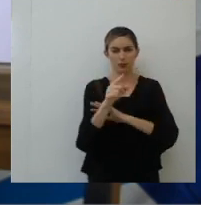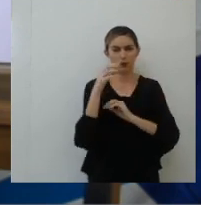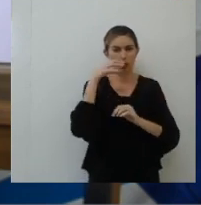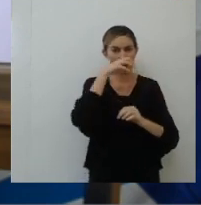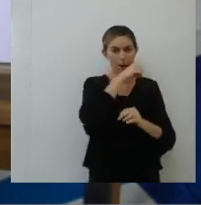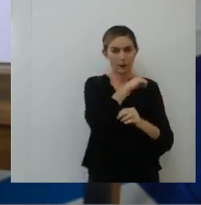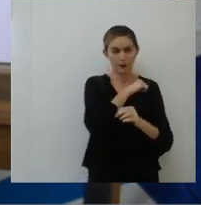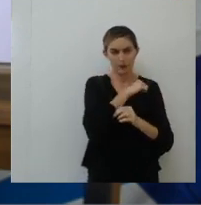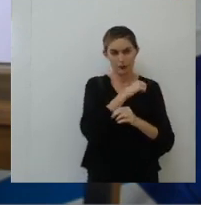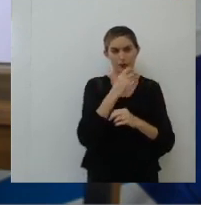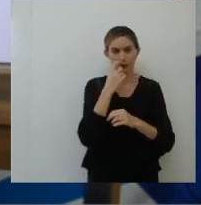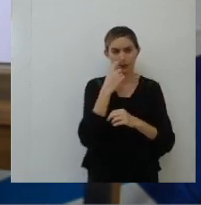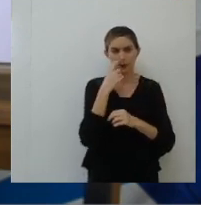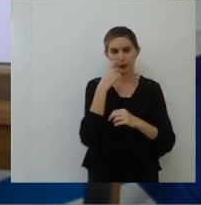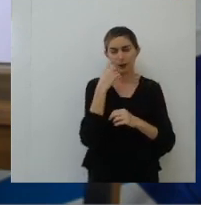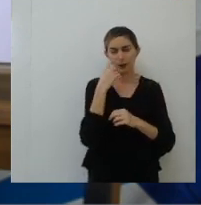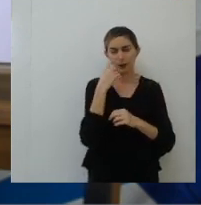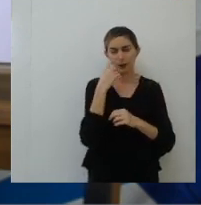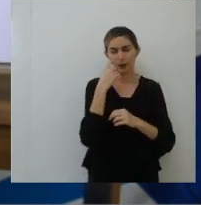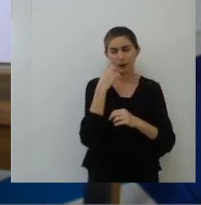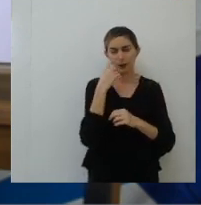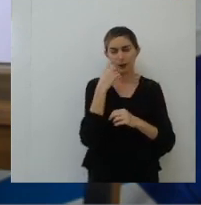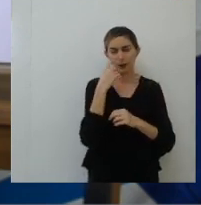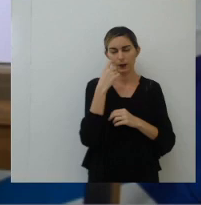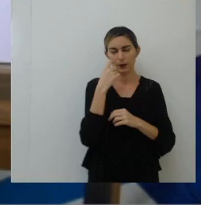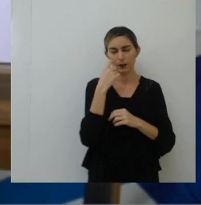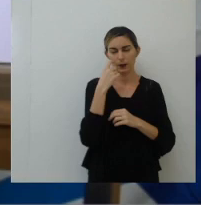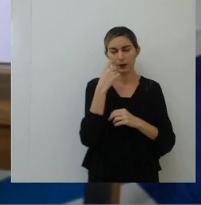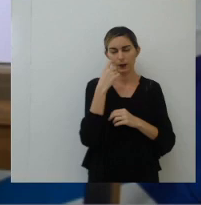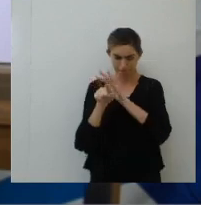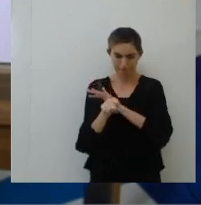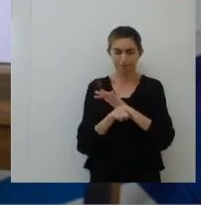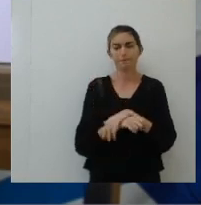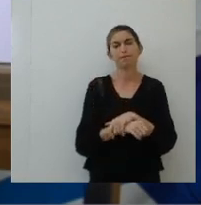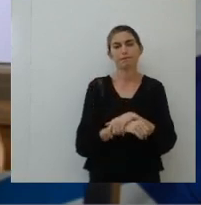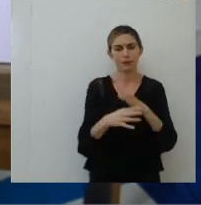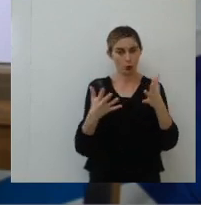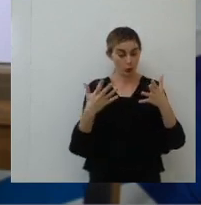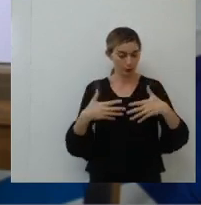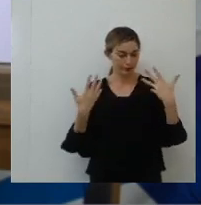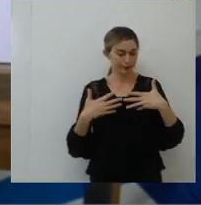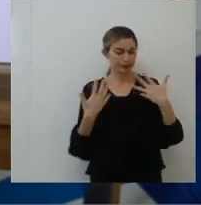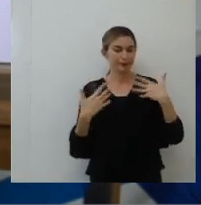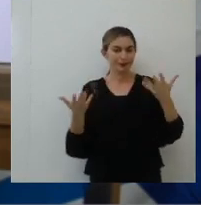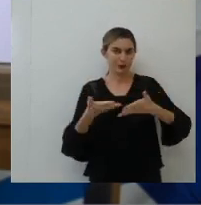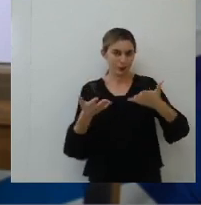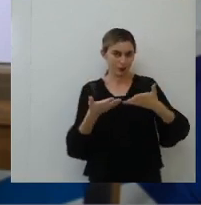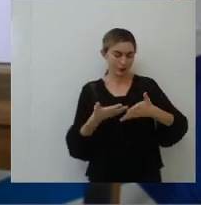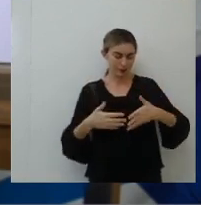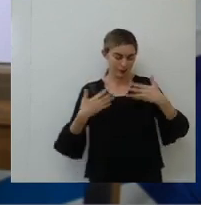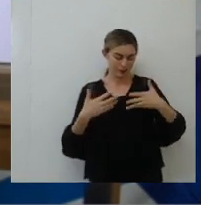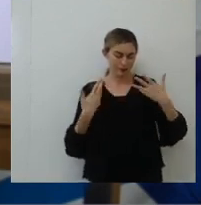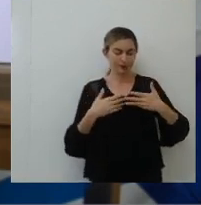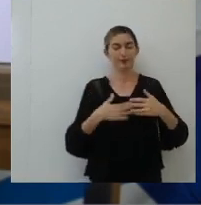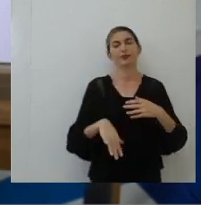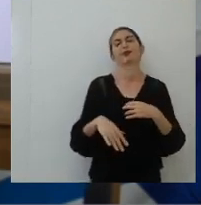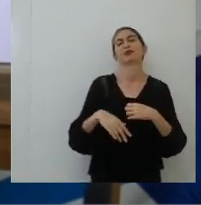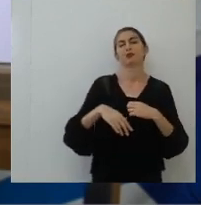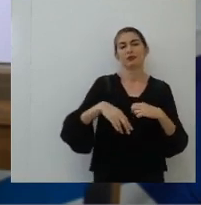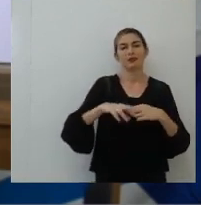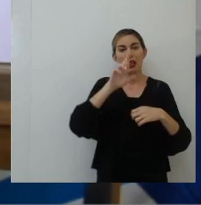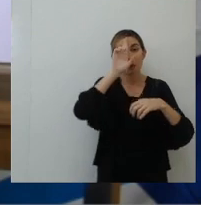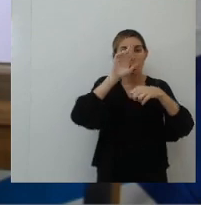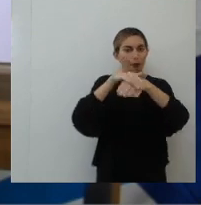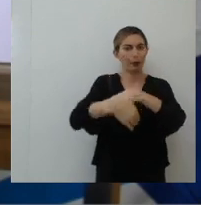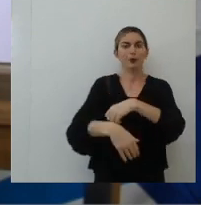pessoal interagindo, Mário. A gente já tem o pessoal perguntando. Maravilha. Hoje eu estou empolgado, viu? Hoje eu só saio daqui meia-noite.